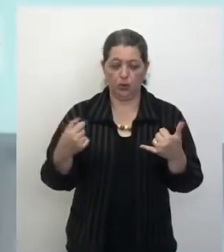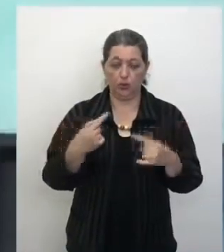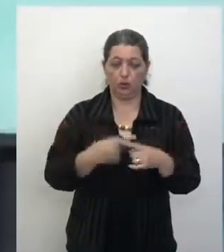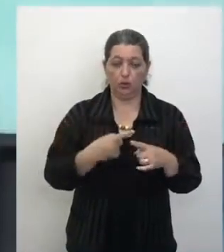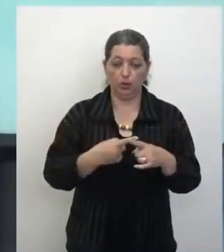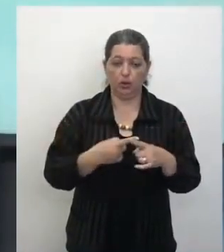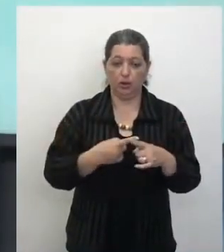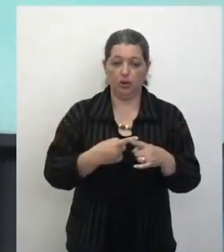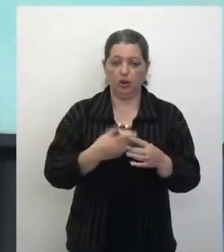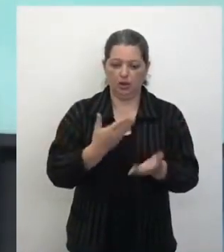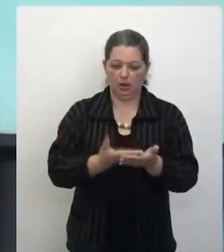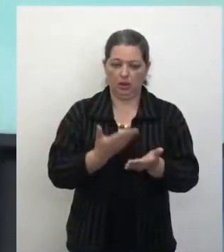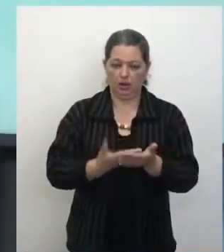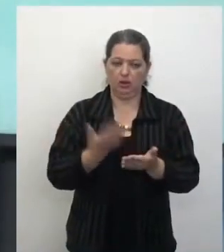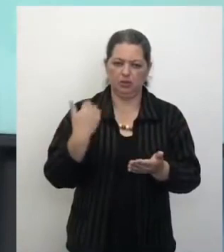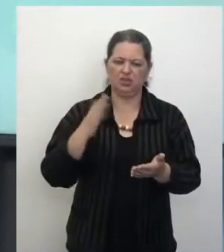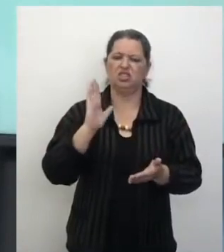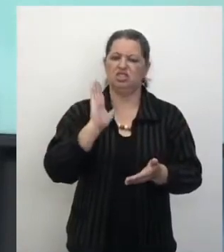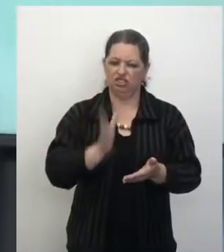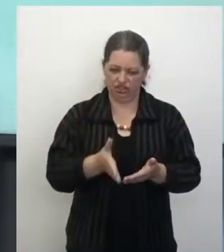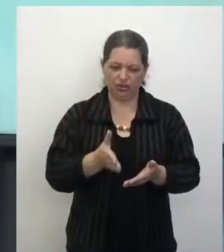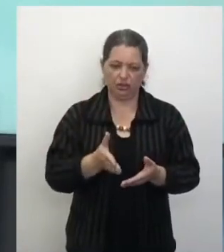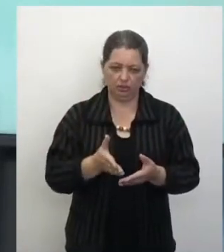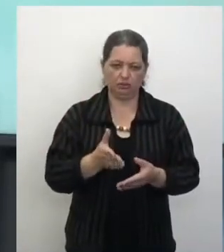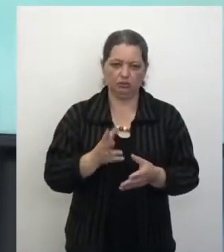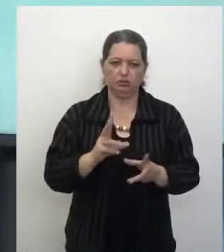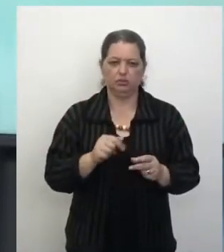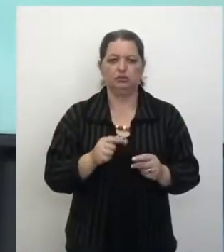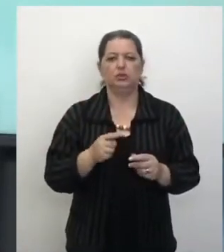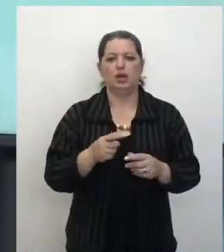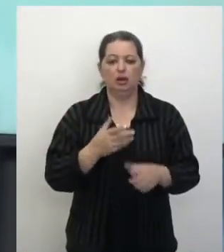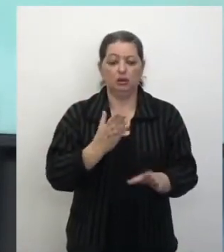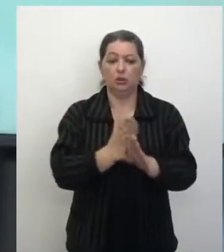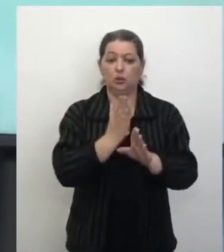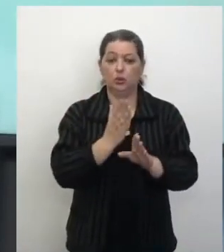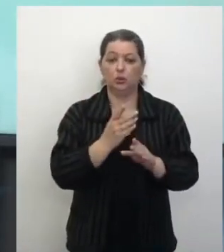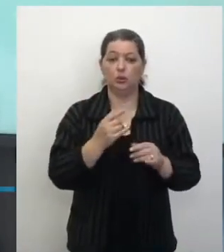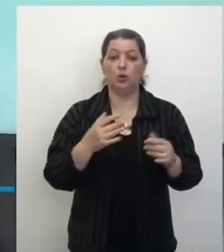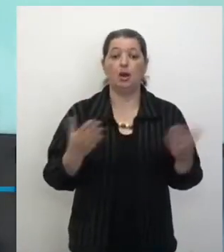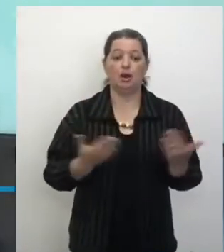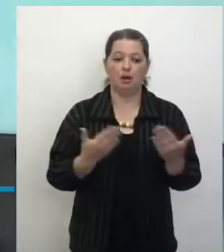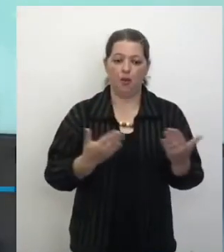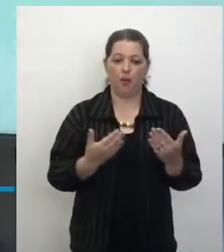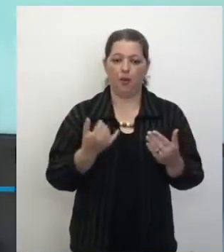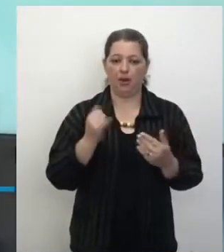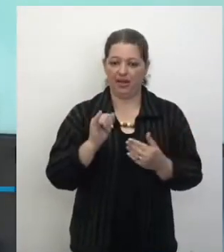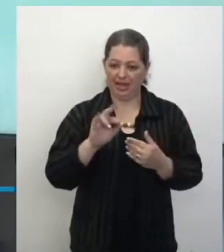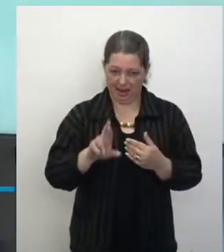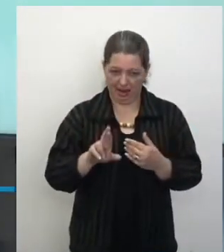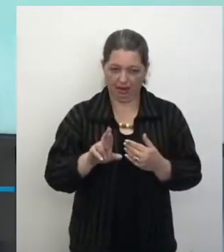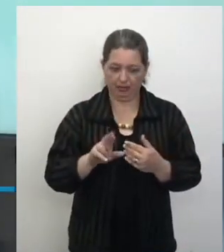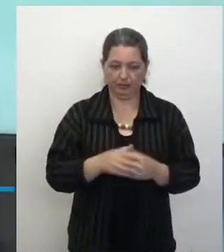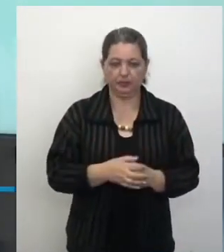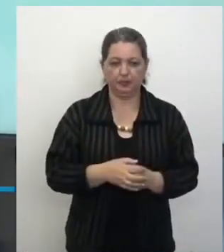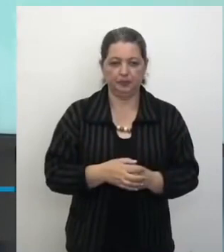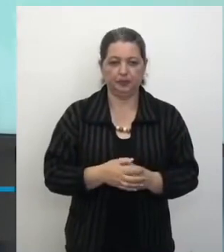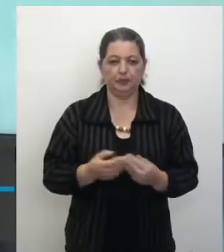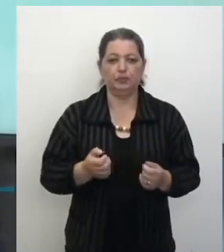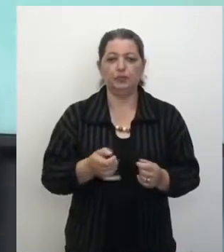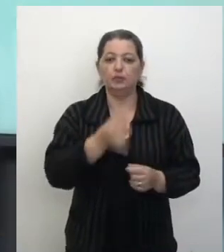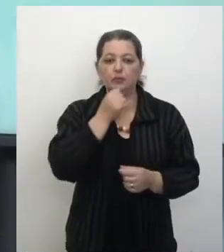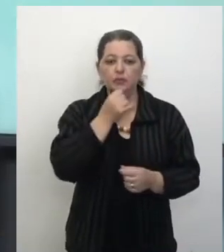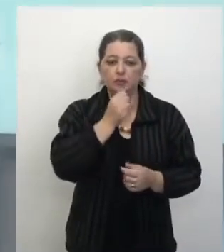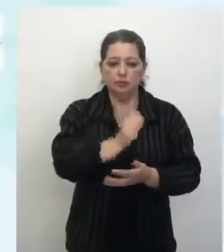aula a gente já falou do decimal exato e a gente já localizou na reta. Então hoje a gente vai localizar os irracionais, tá bom? Então esse exemplo aí,